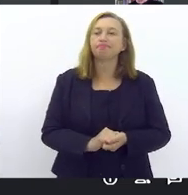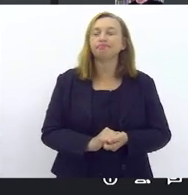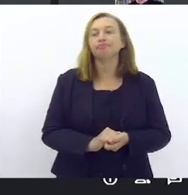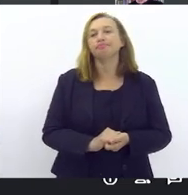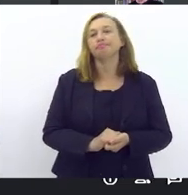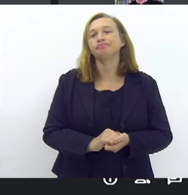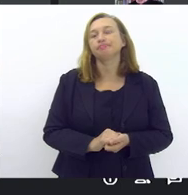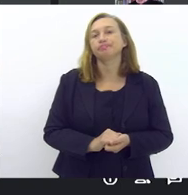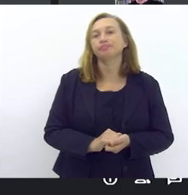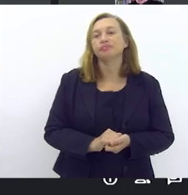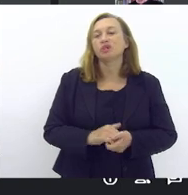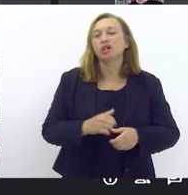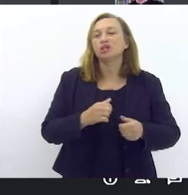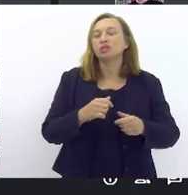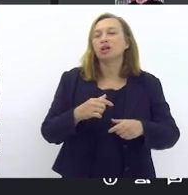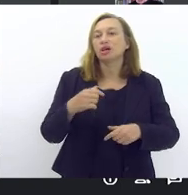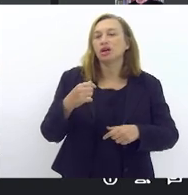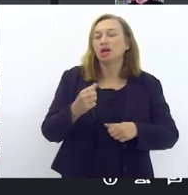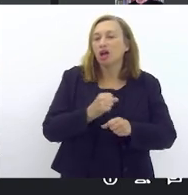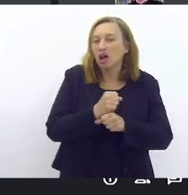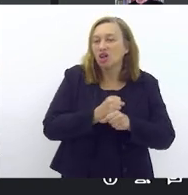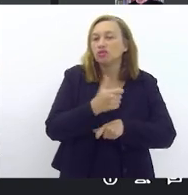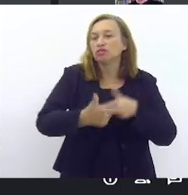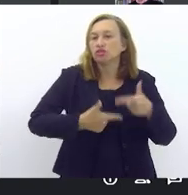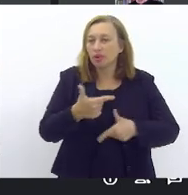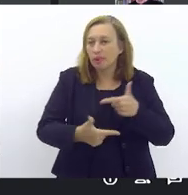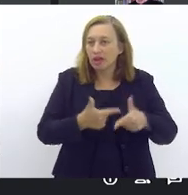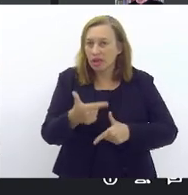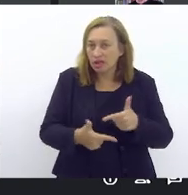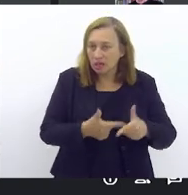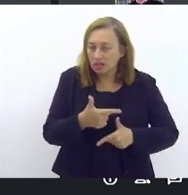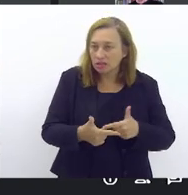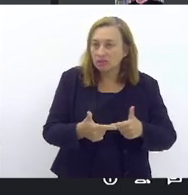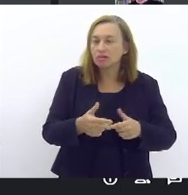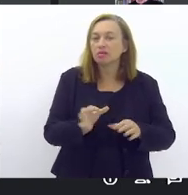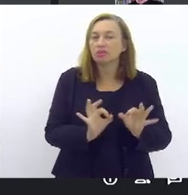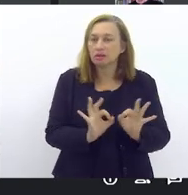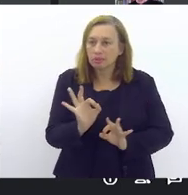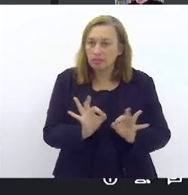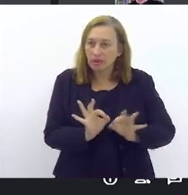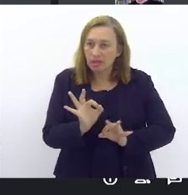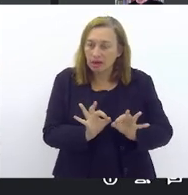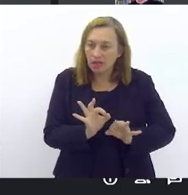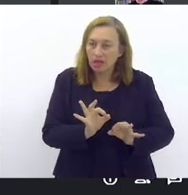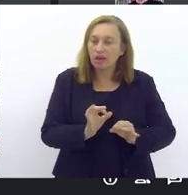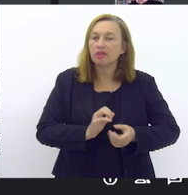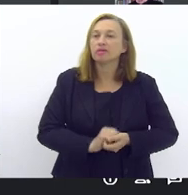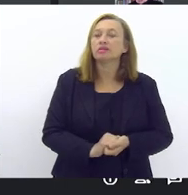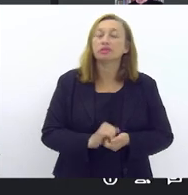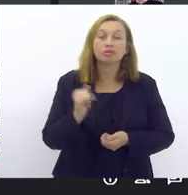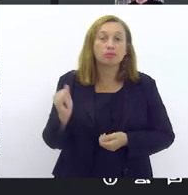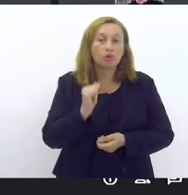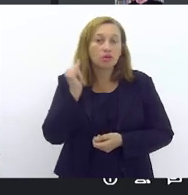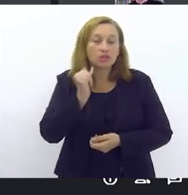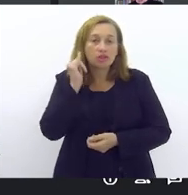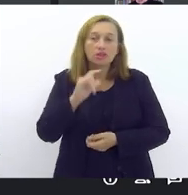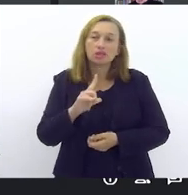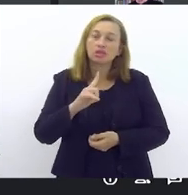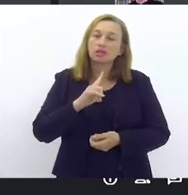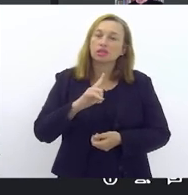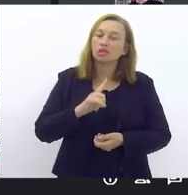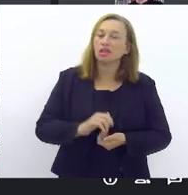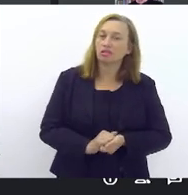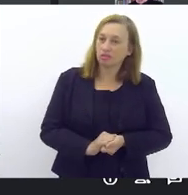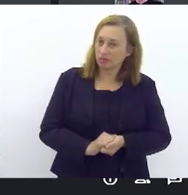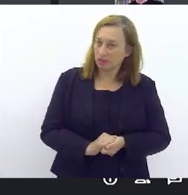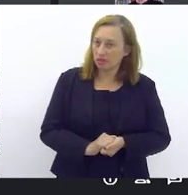piso, que é fundamental para que vocês possam também se preparar, né? É importante que vocês tenham uma